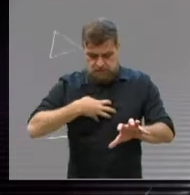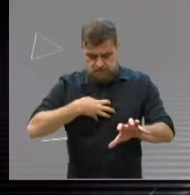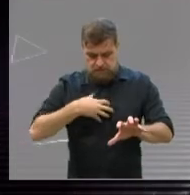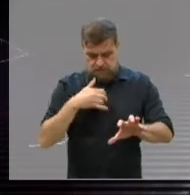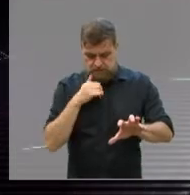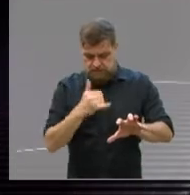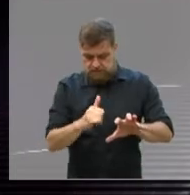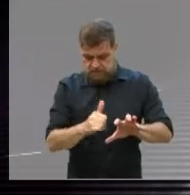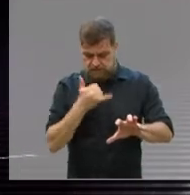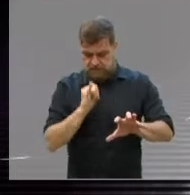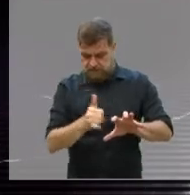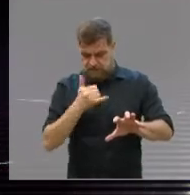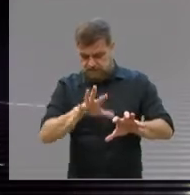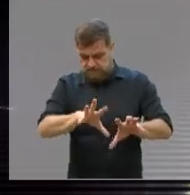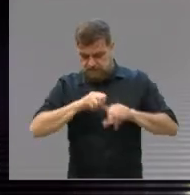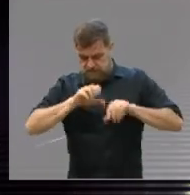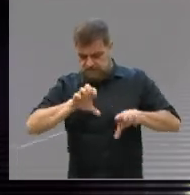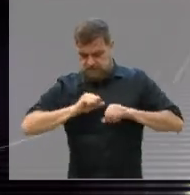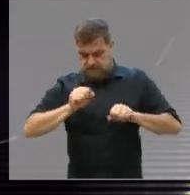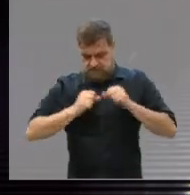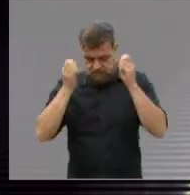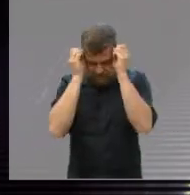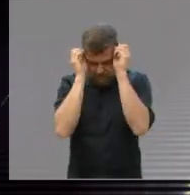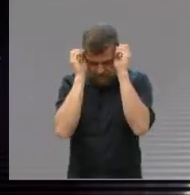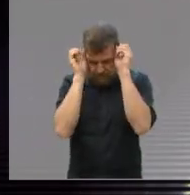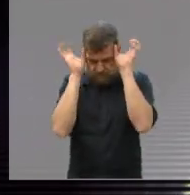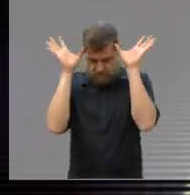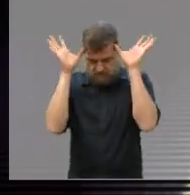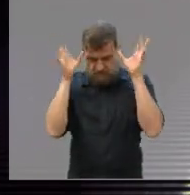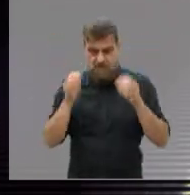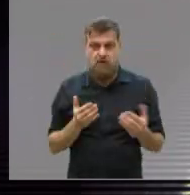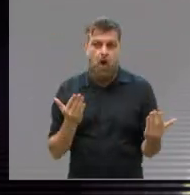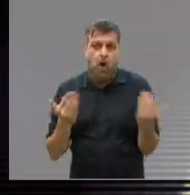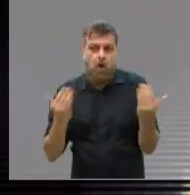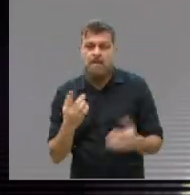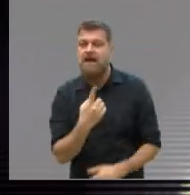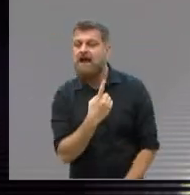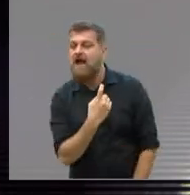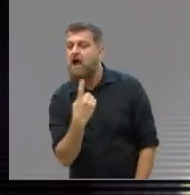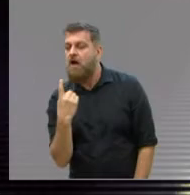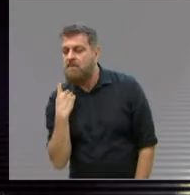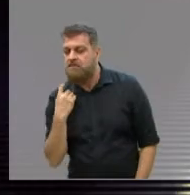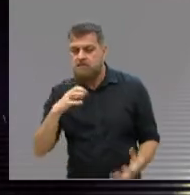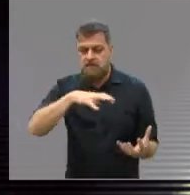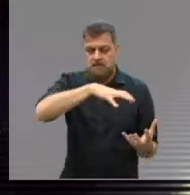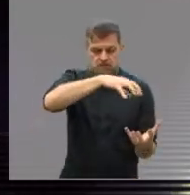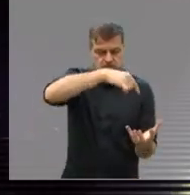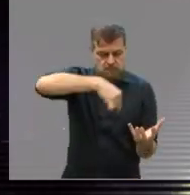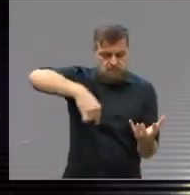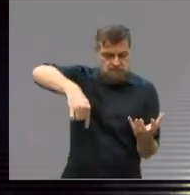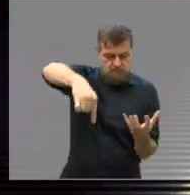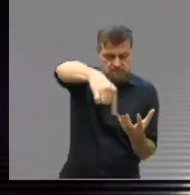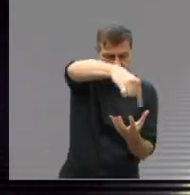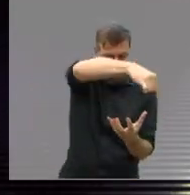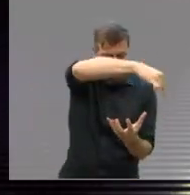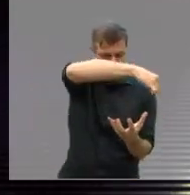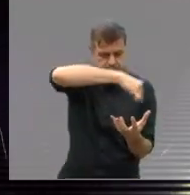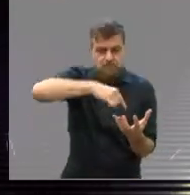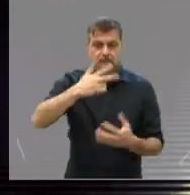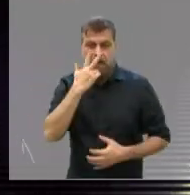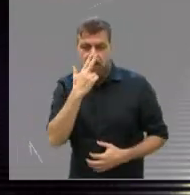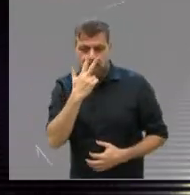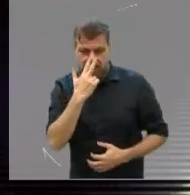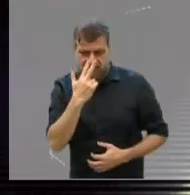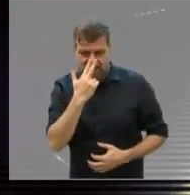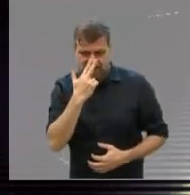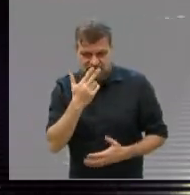a existência desse campo. Então, o perfume da pessoa, a gravidade da Terra e o campo elétrico são muito parecidas na sua